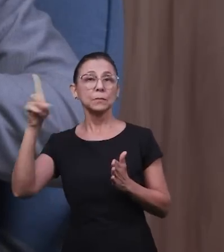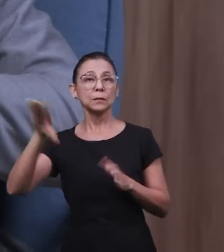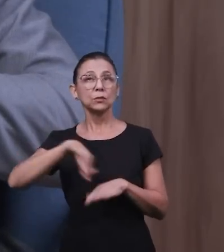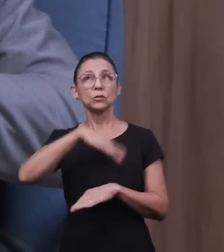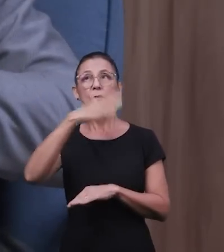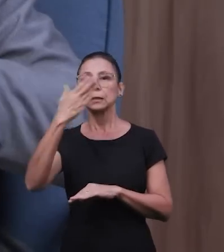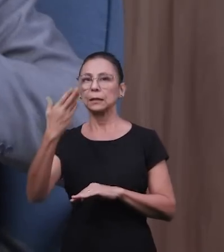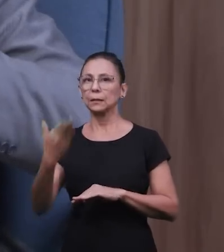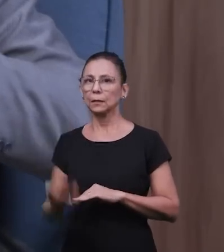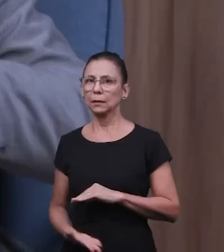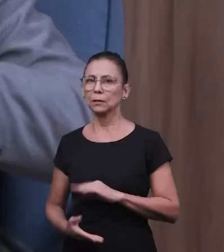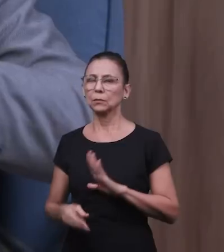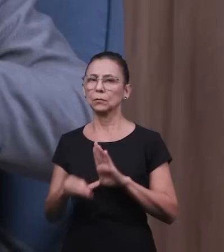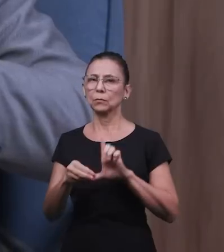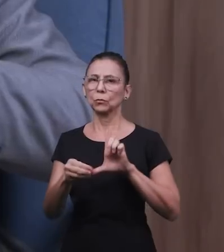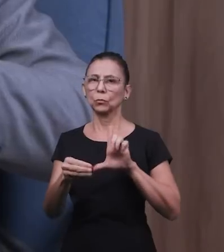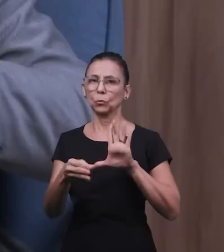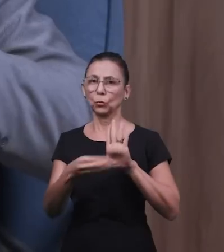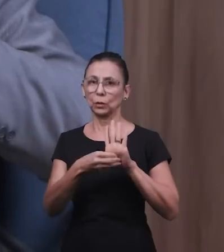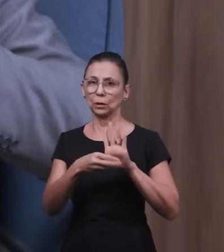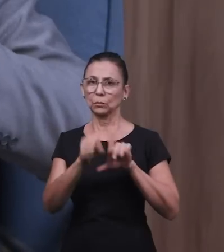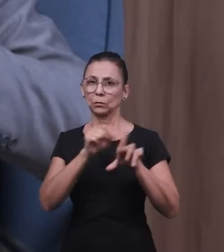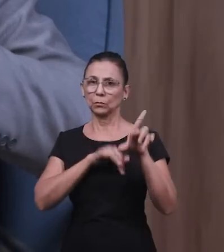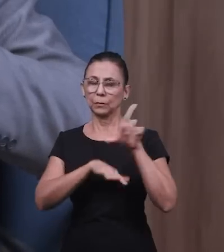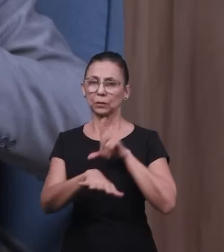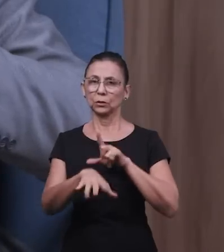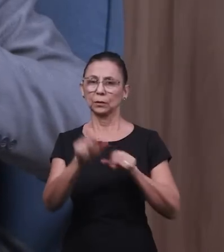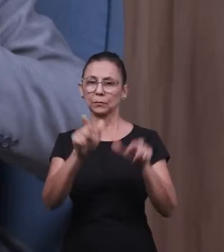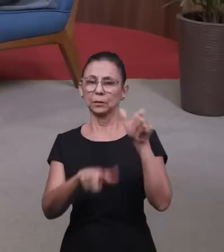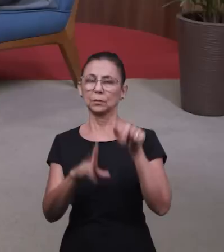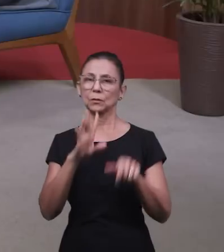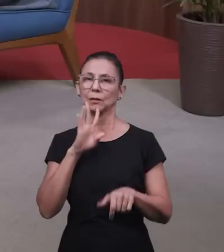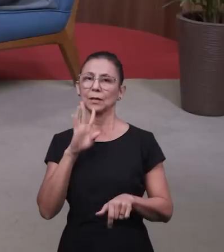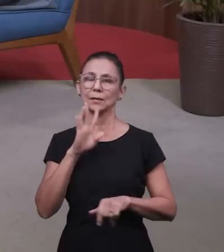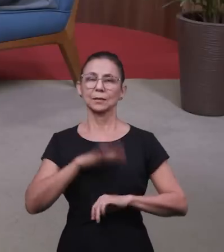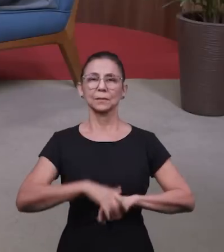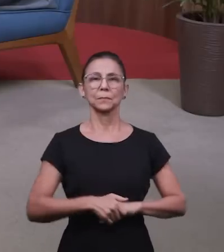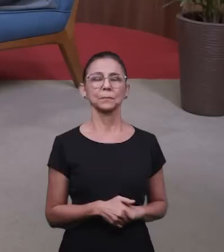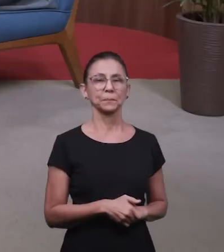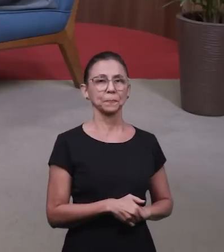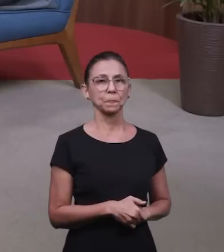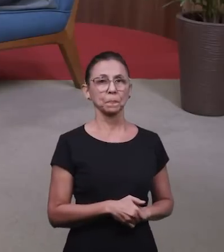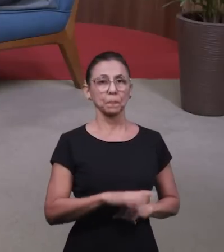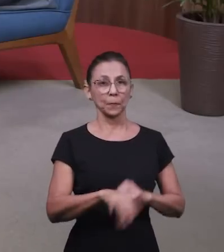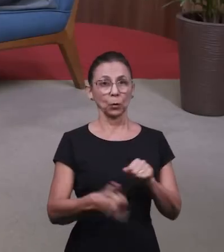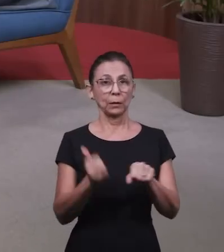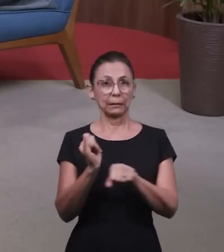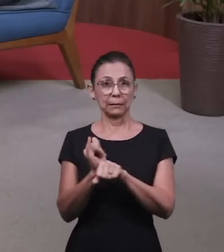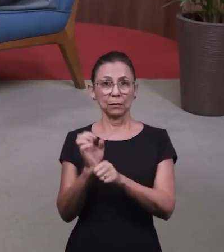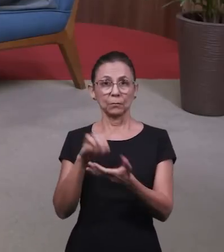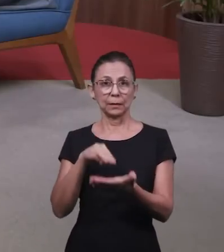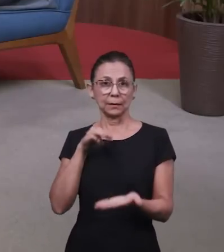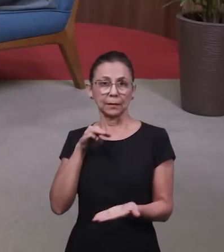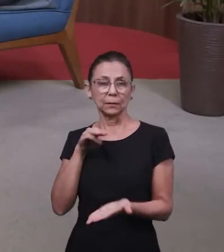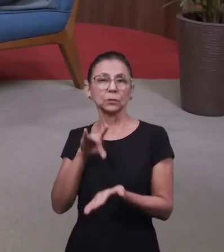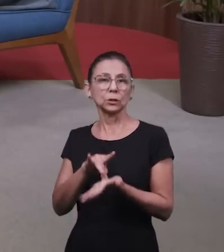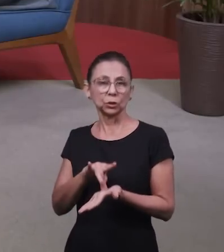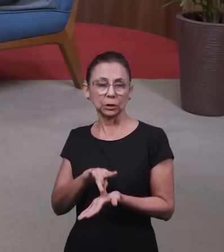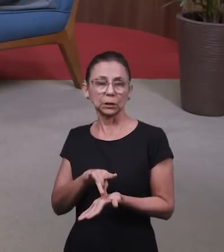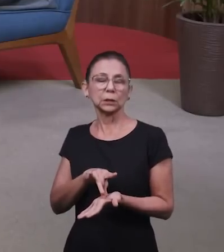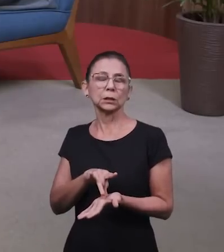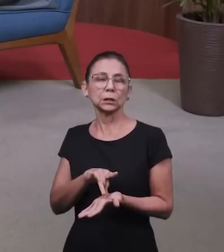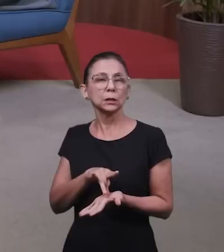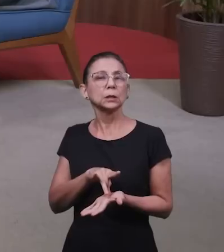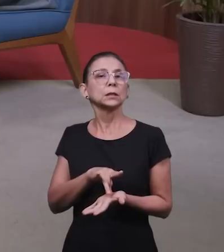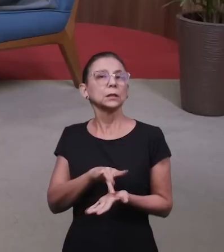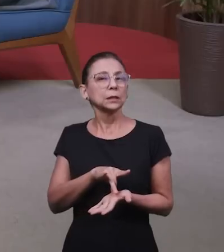e você também pode compartilhar os nossos conteúdos com os seus conhecidos. Aqui no canal da Igreja Cristã Maranata há